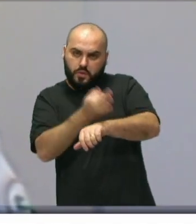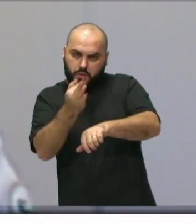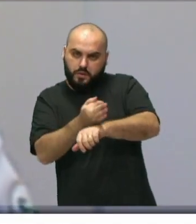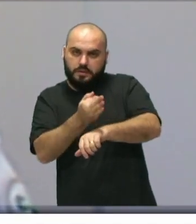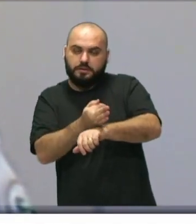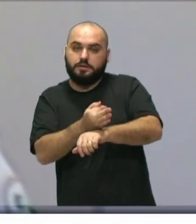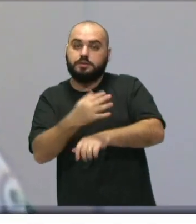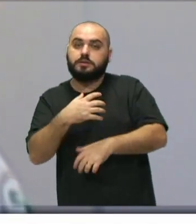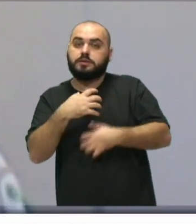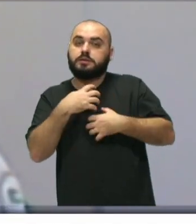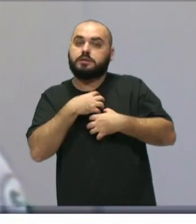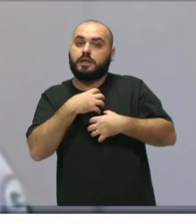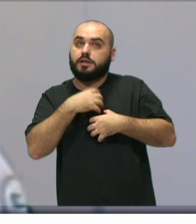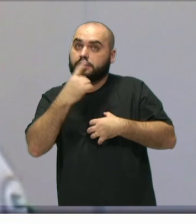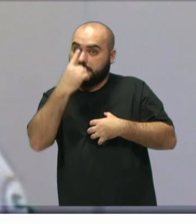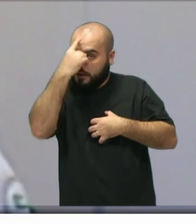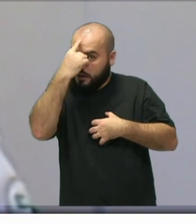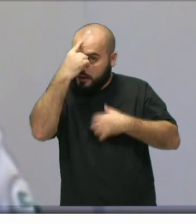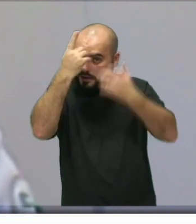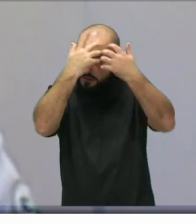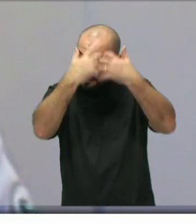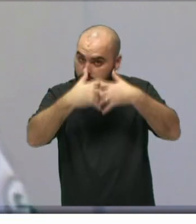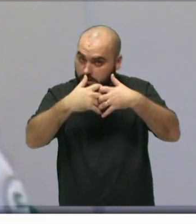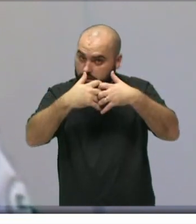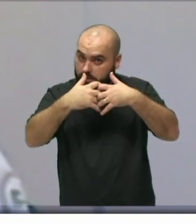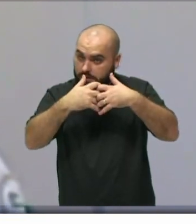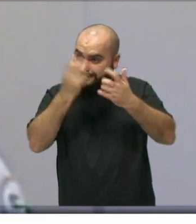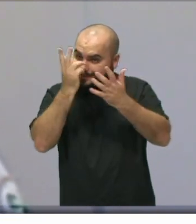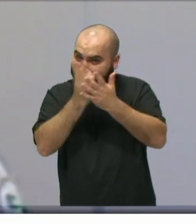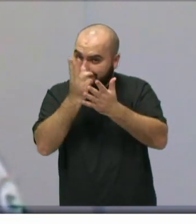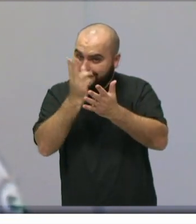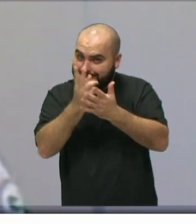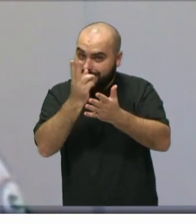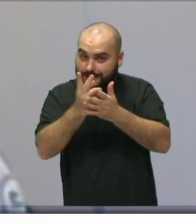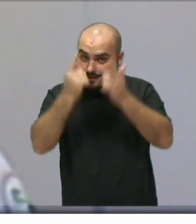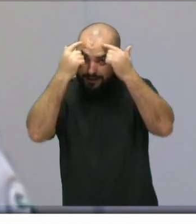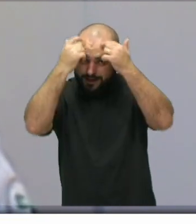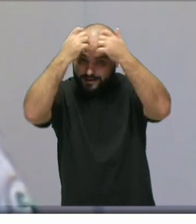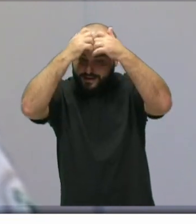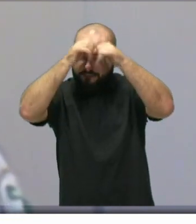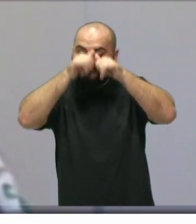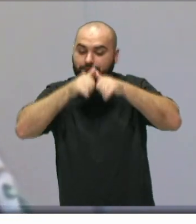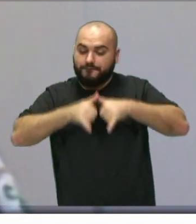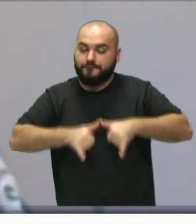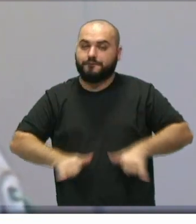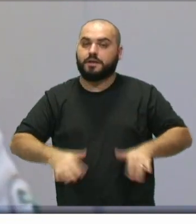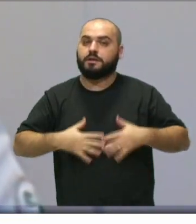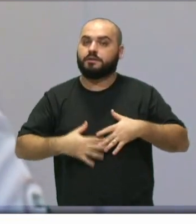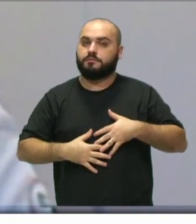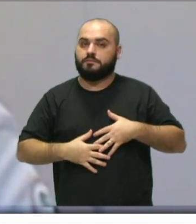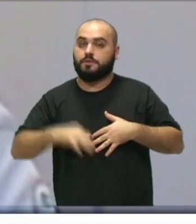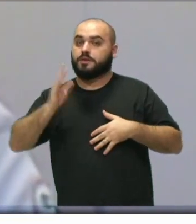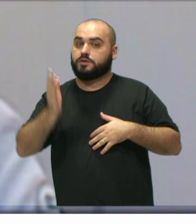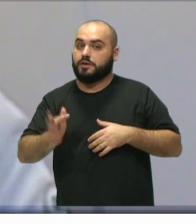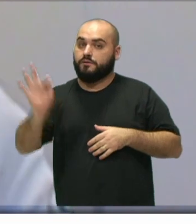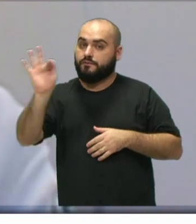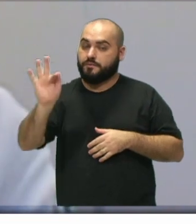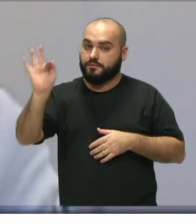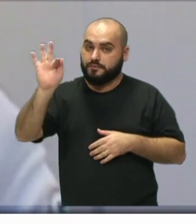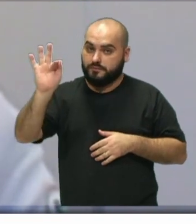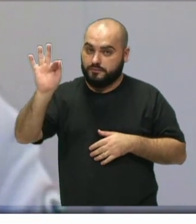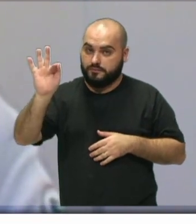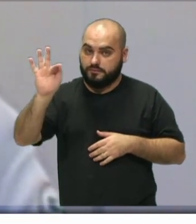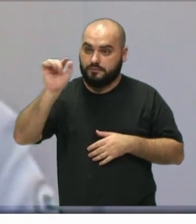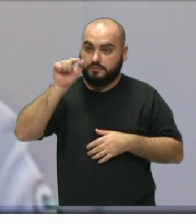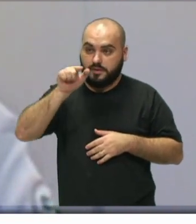gente sente a dor no cérebro. É o cérebro que processa isso. E quem tem a fibromialgia, esse processamento,